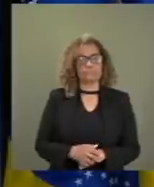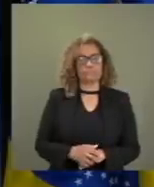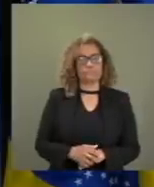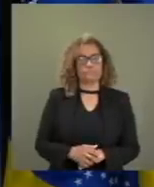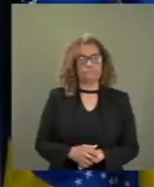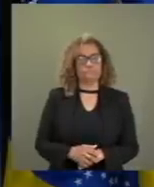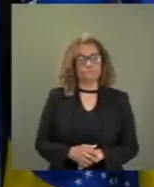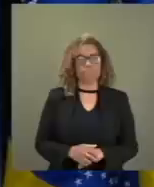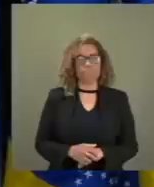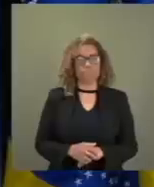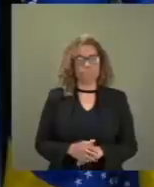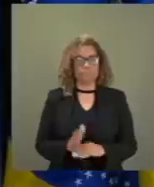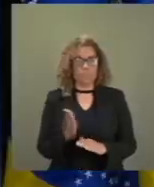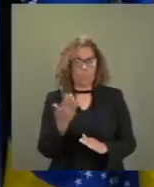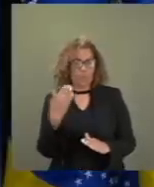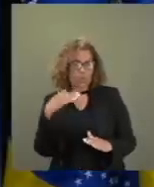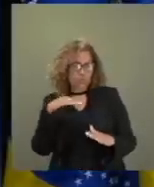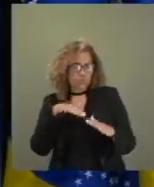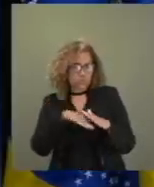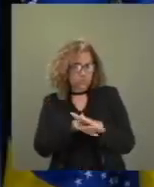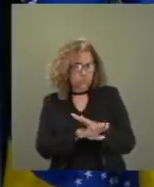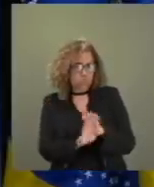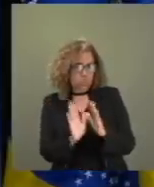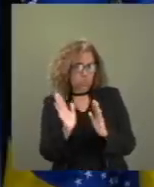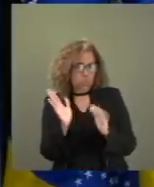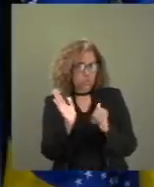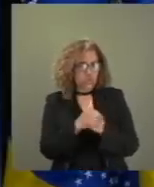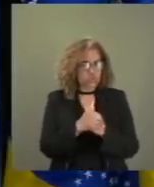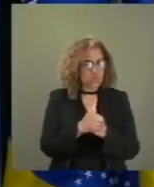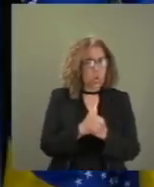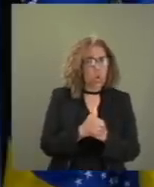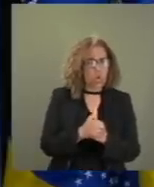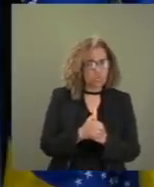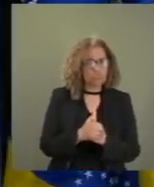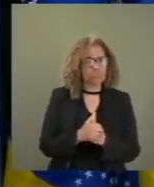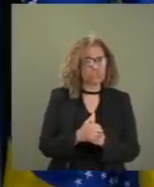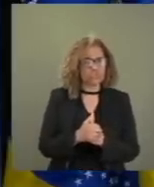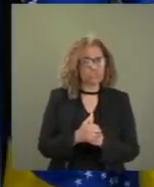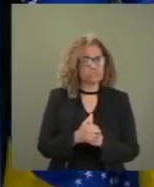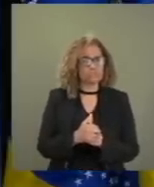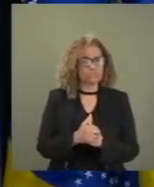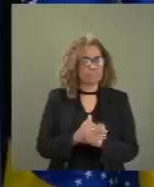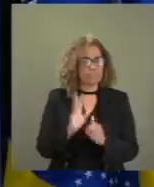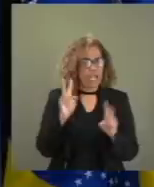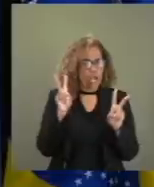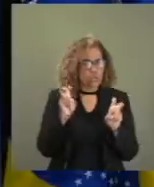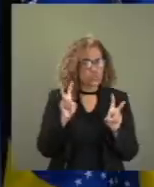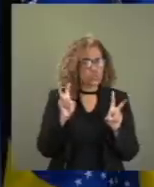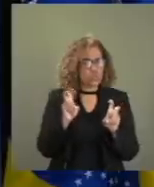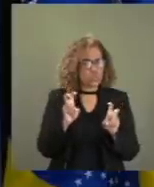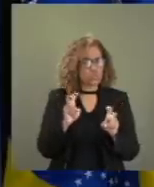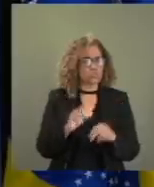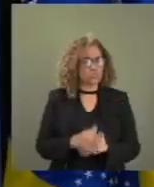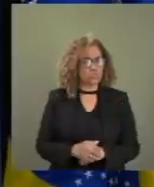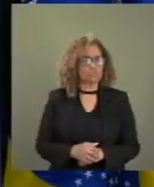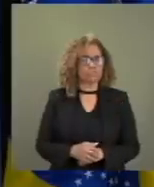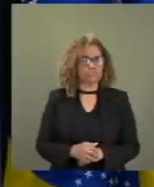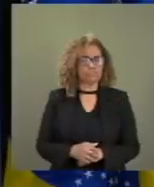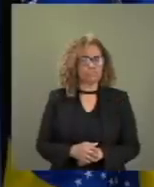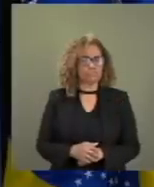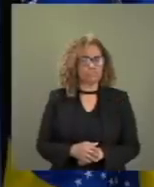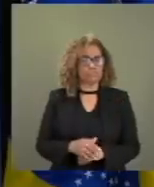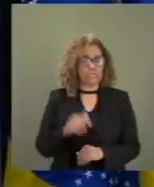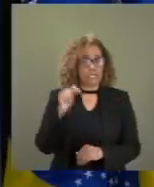embaixo do tapete tem-se abordado por exemplo que tinha dentro dessa